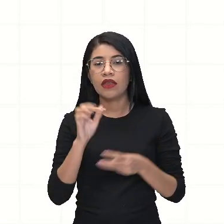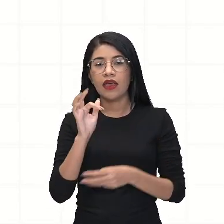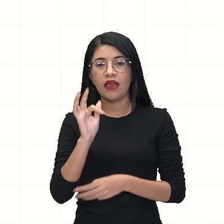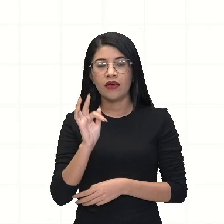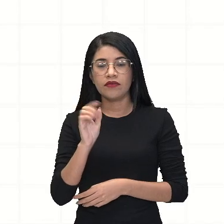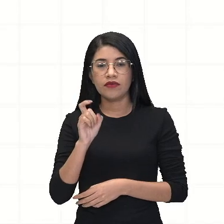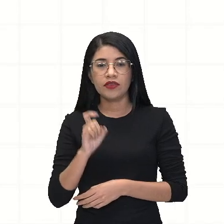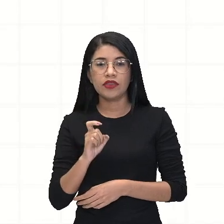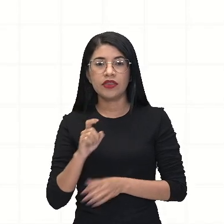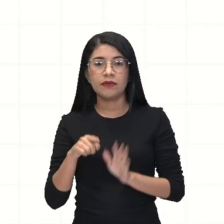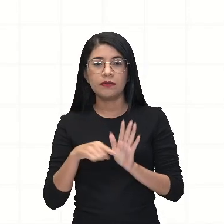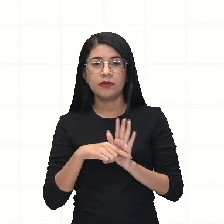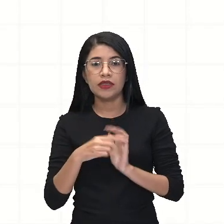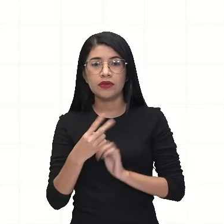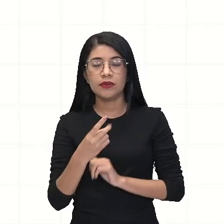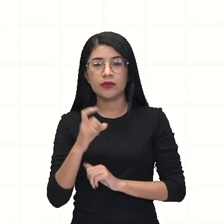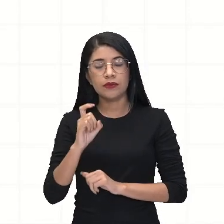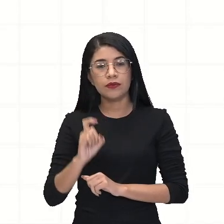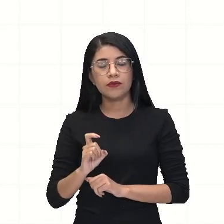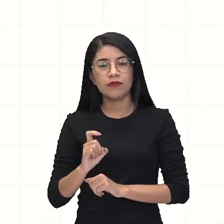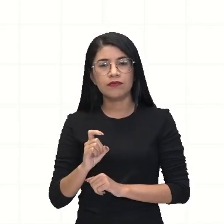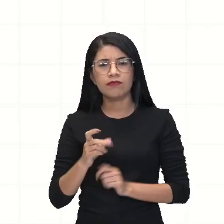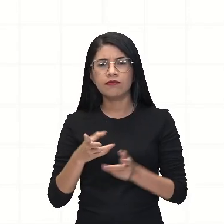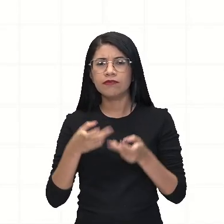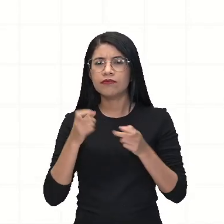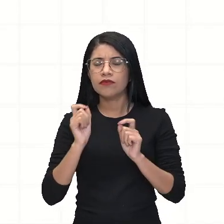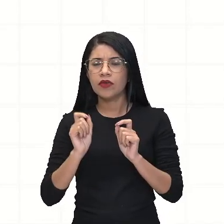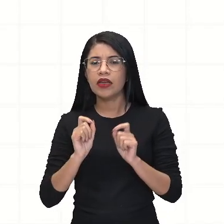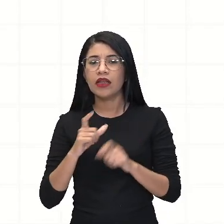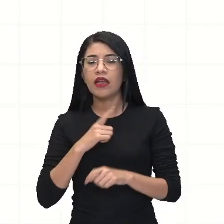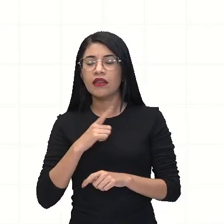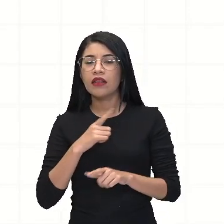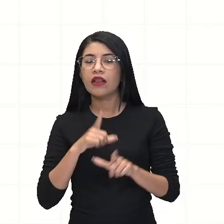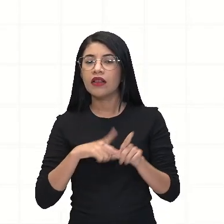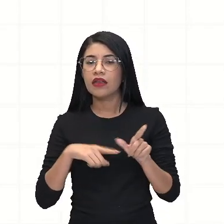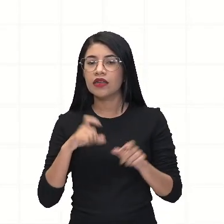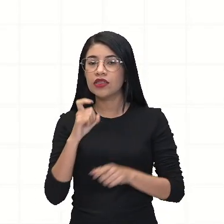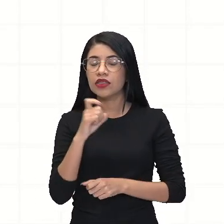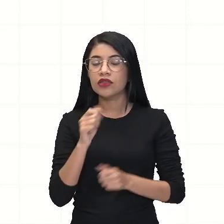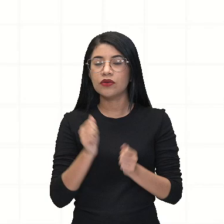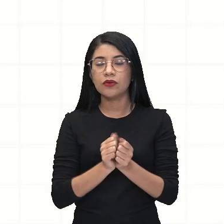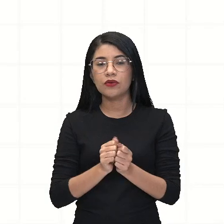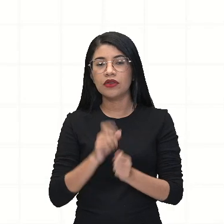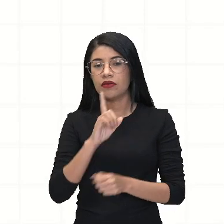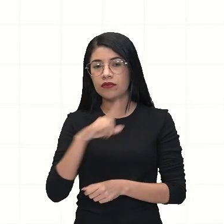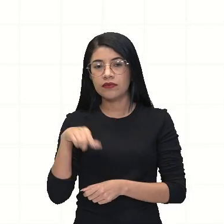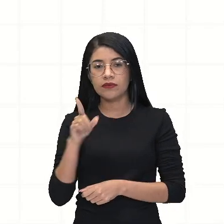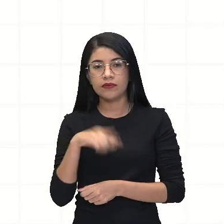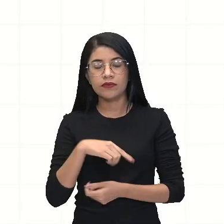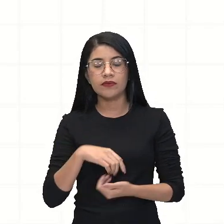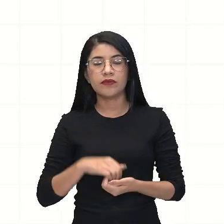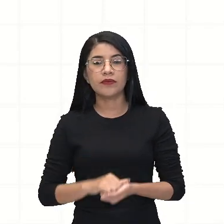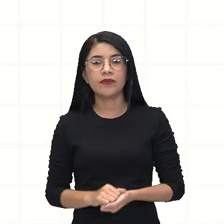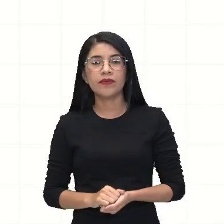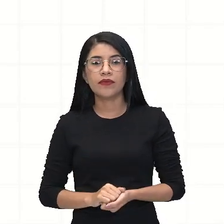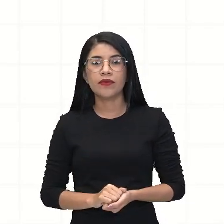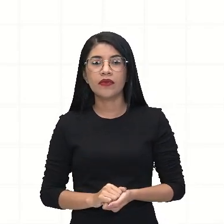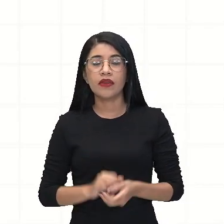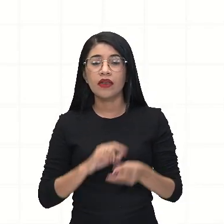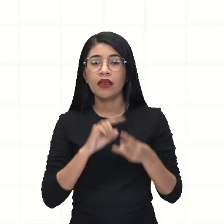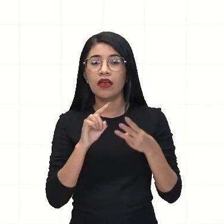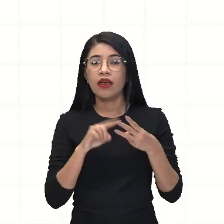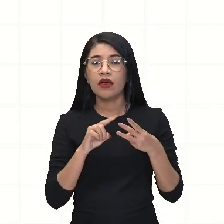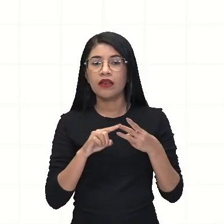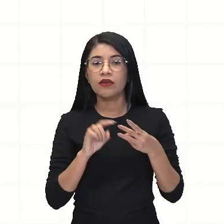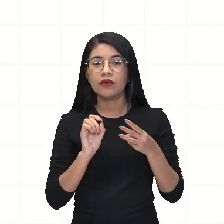a menos 2x. Então, vejam que tem essa letra aí, já não pode ser A3, né? A2 diz f